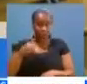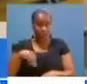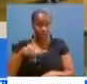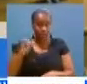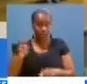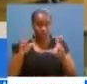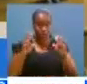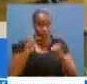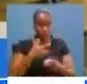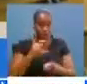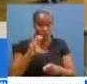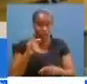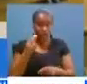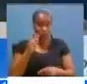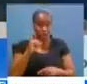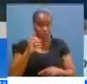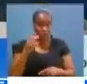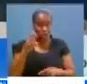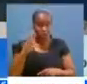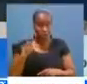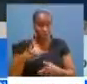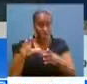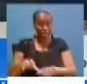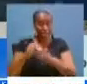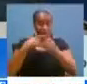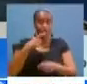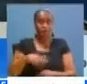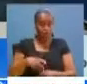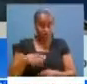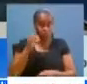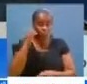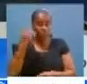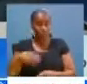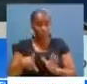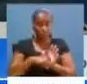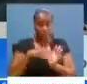Tesouro, ao invés de resgatá-los, como manda a Lei